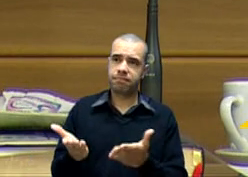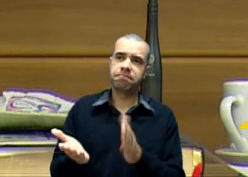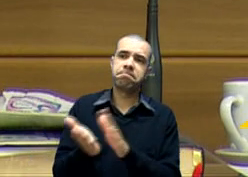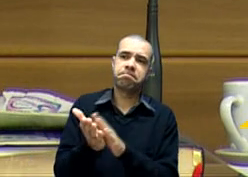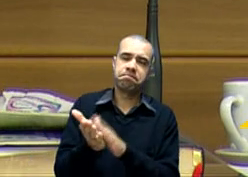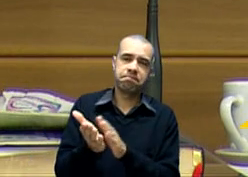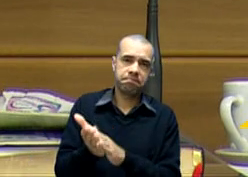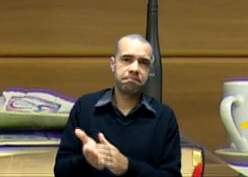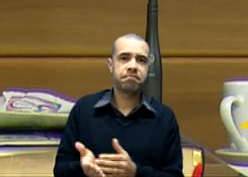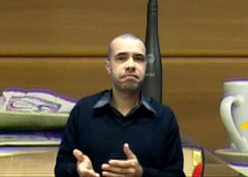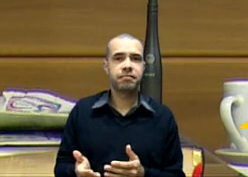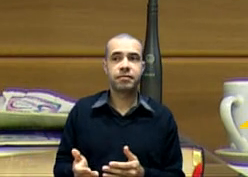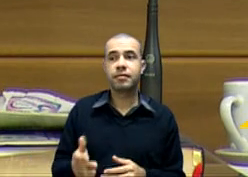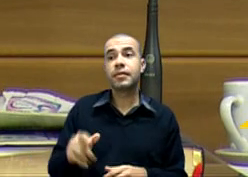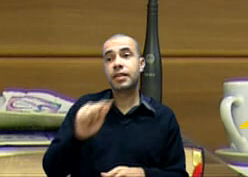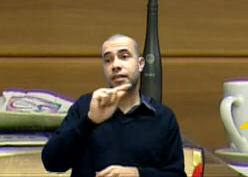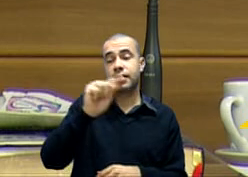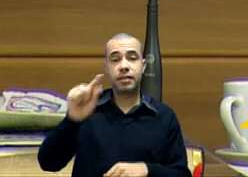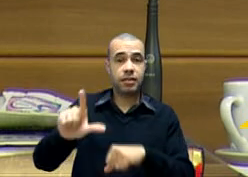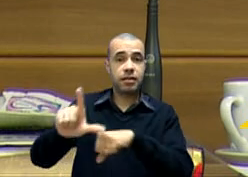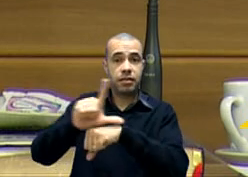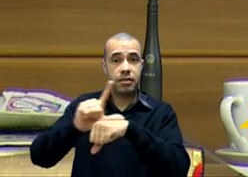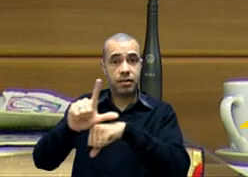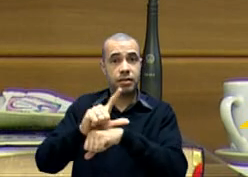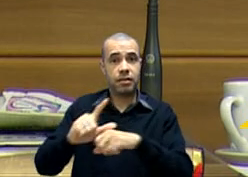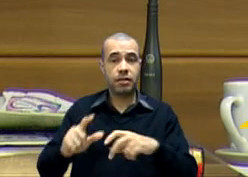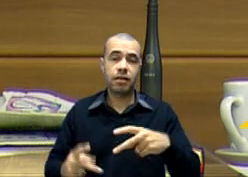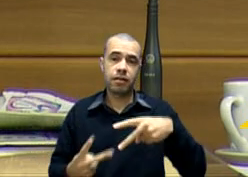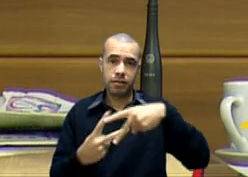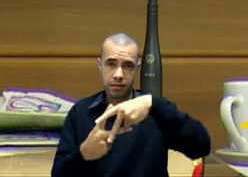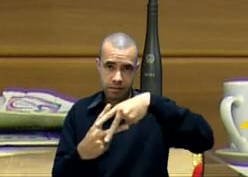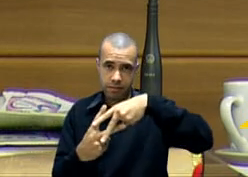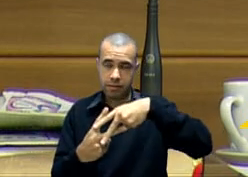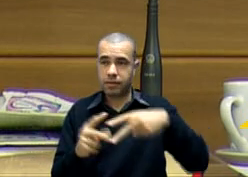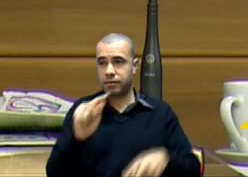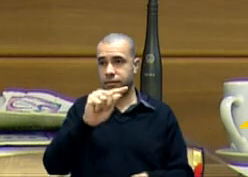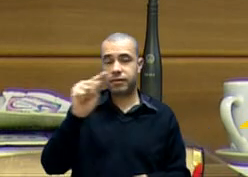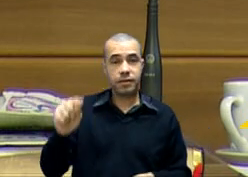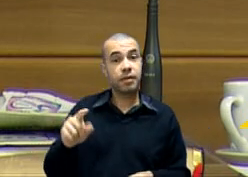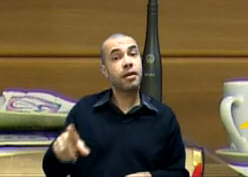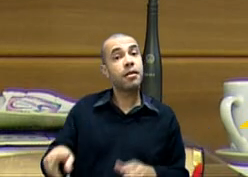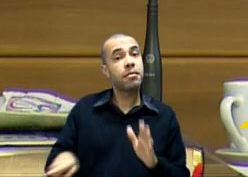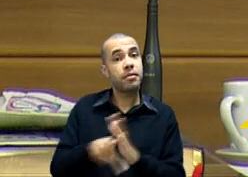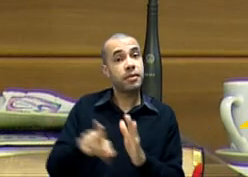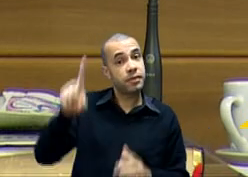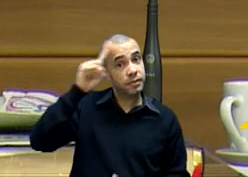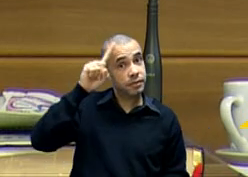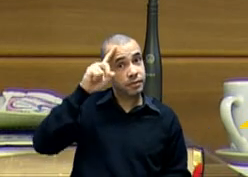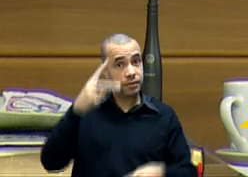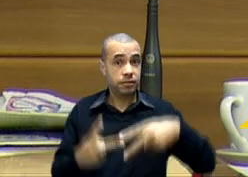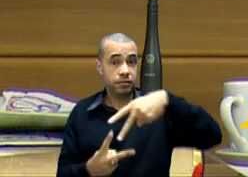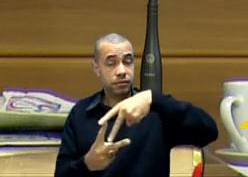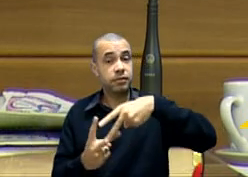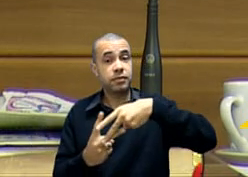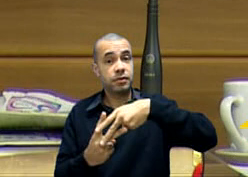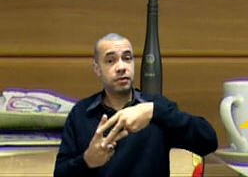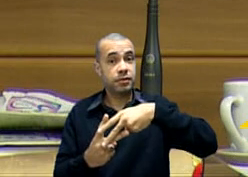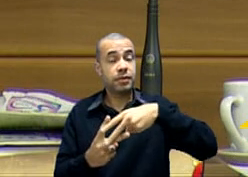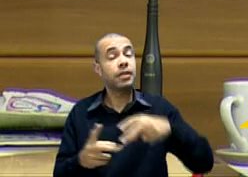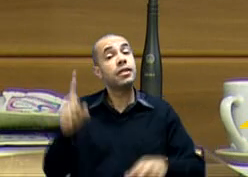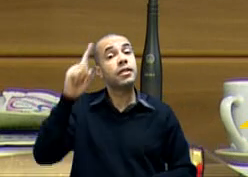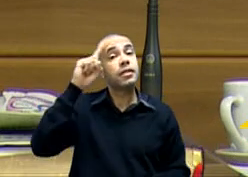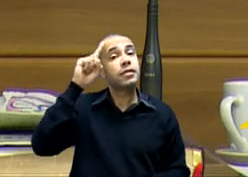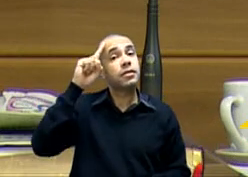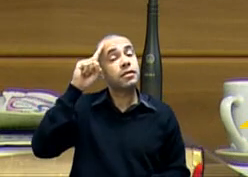com todas as lojas maçônicas de Sorocaba, pelo Dia Nacional do Maçom, comemorado em 20 de